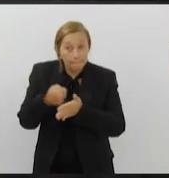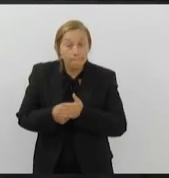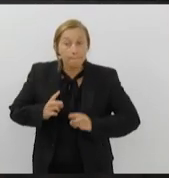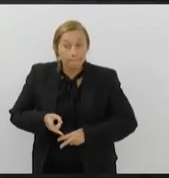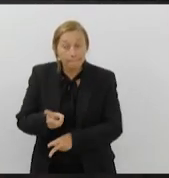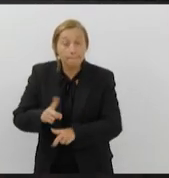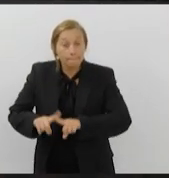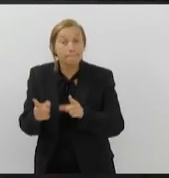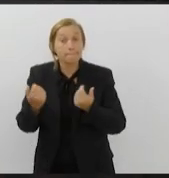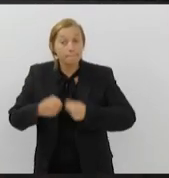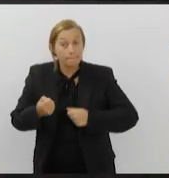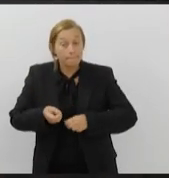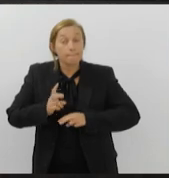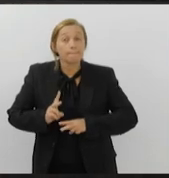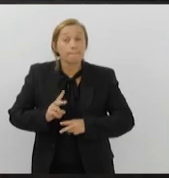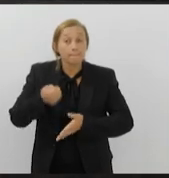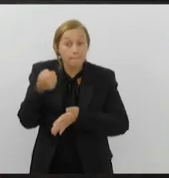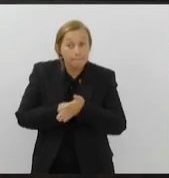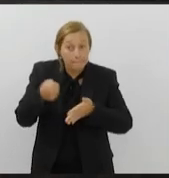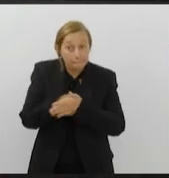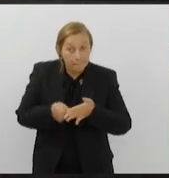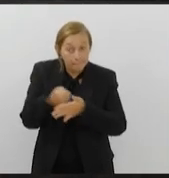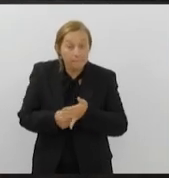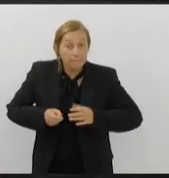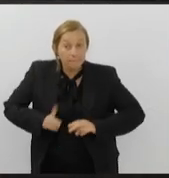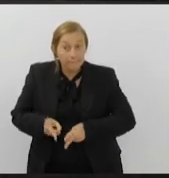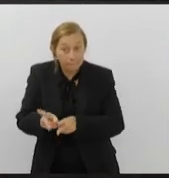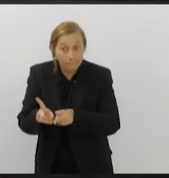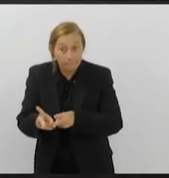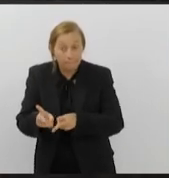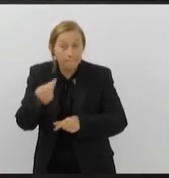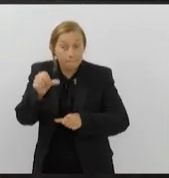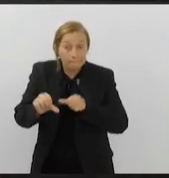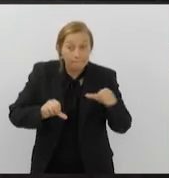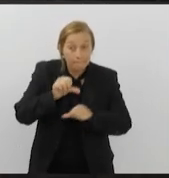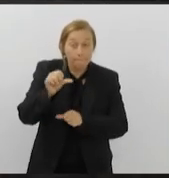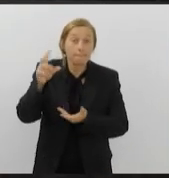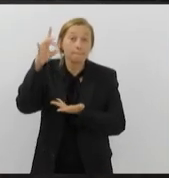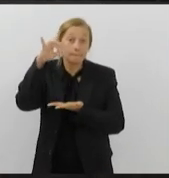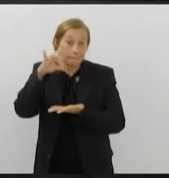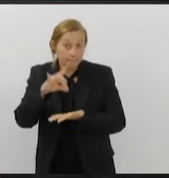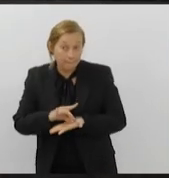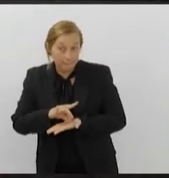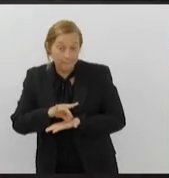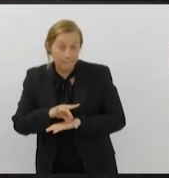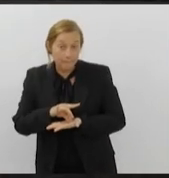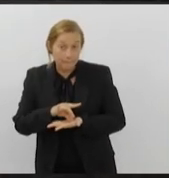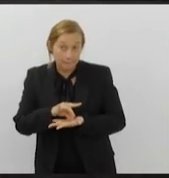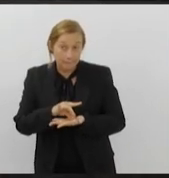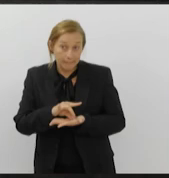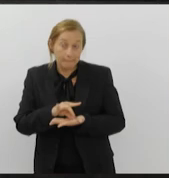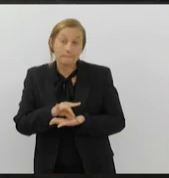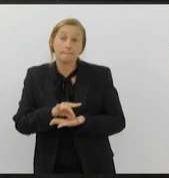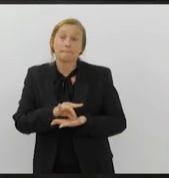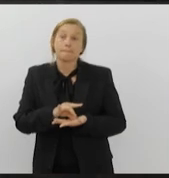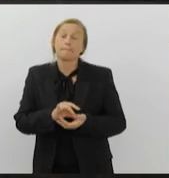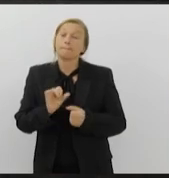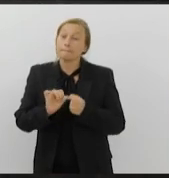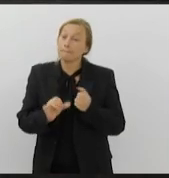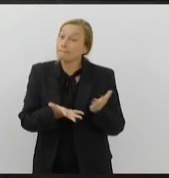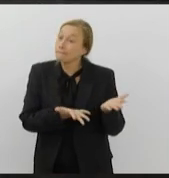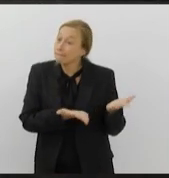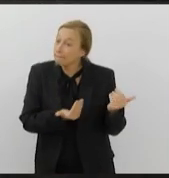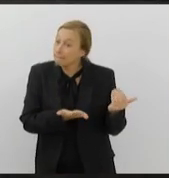correr hoje, onde nós estamos, para mudar essa realidade e fazer com que esses